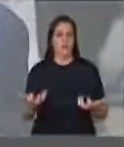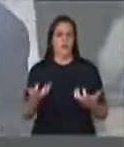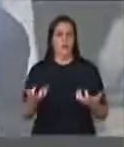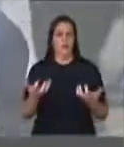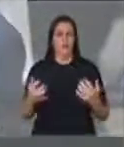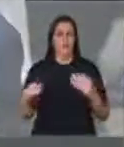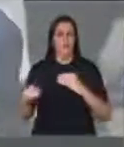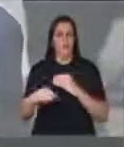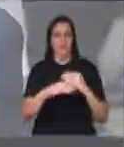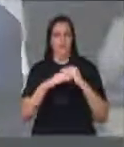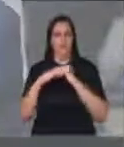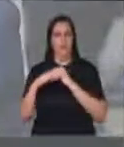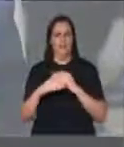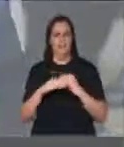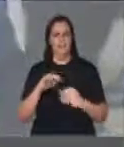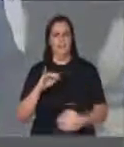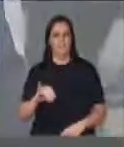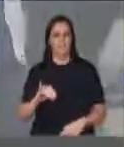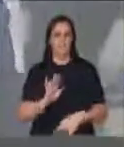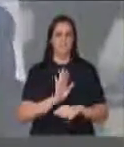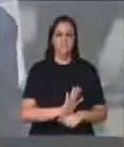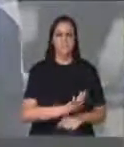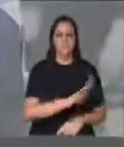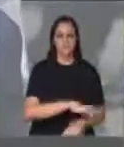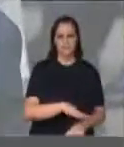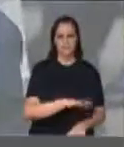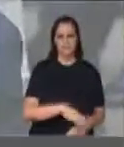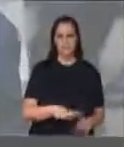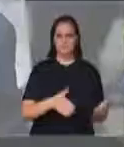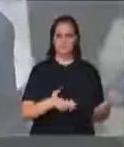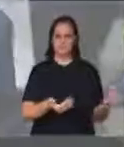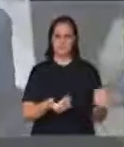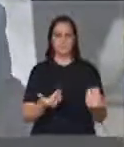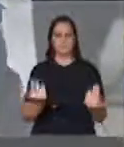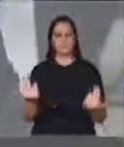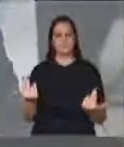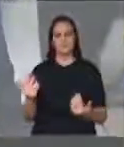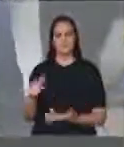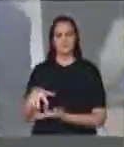isonomia. Aquele que contribui com a criança e adolescente contribui da mesma forma com os idosos. Obrigado.